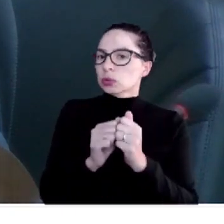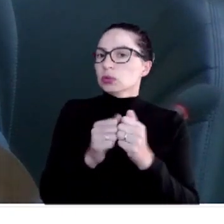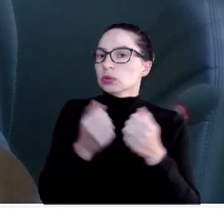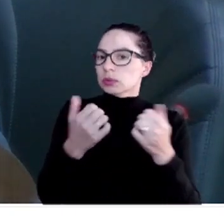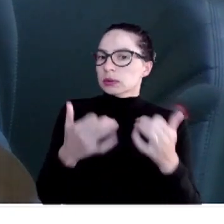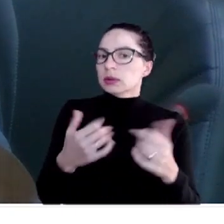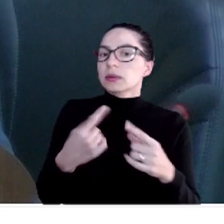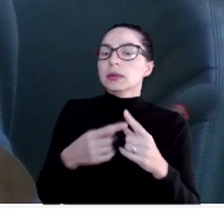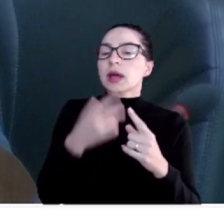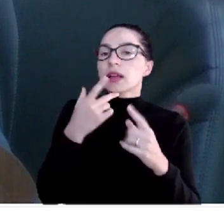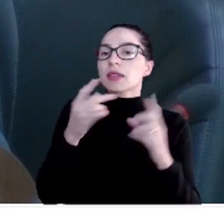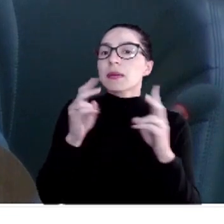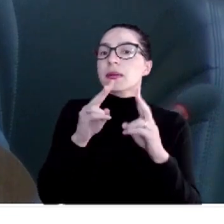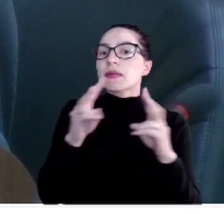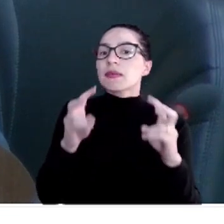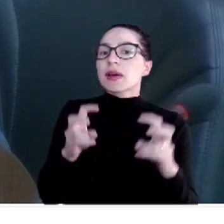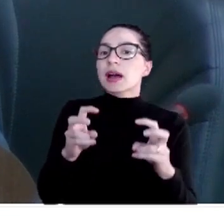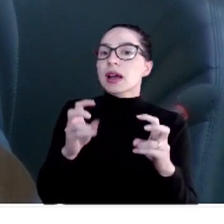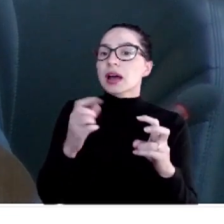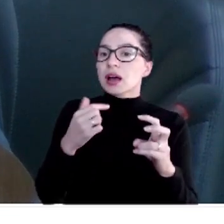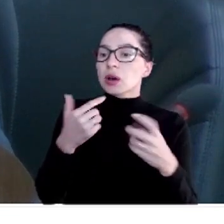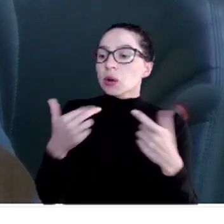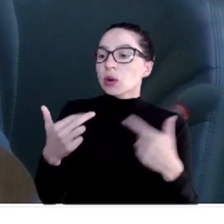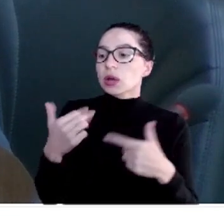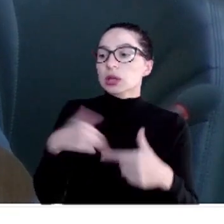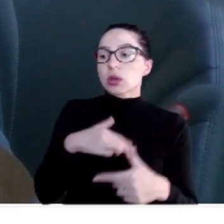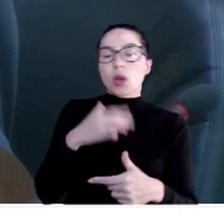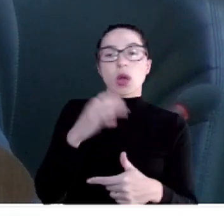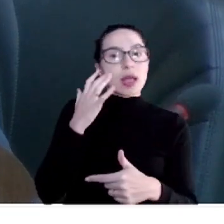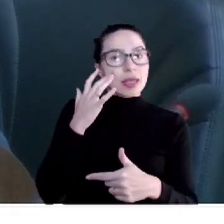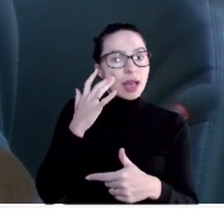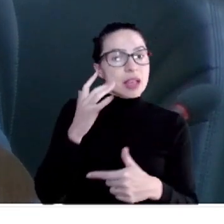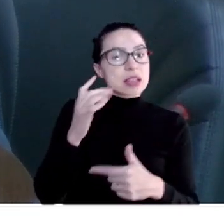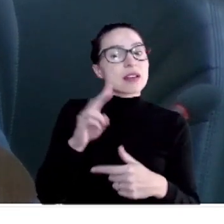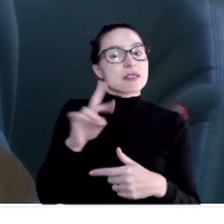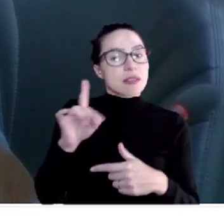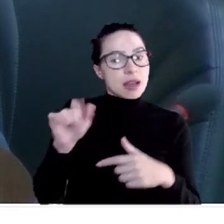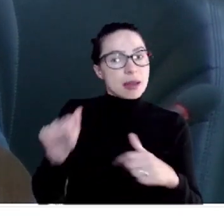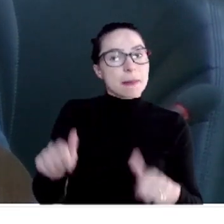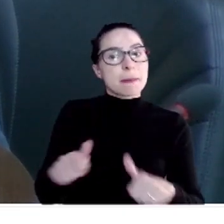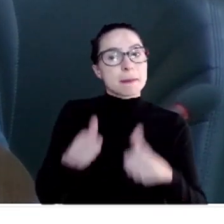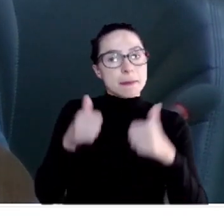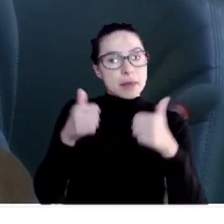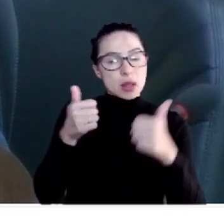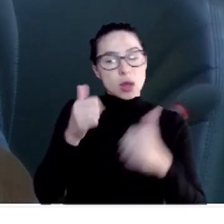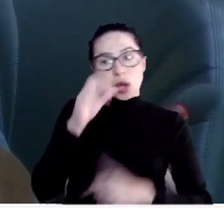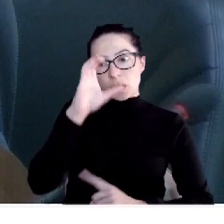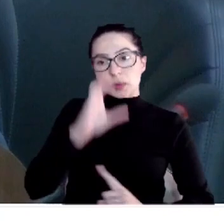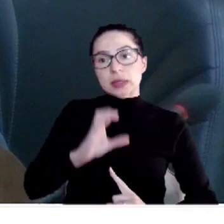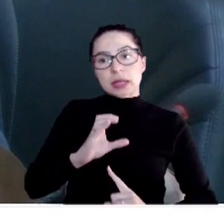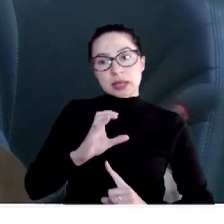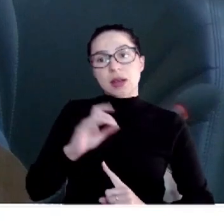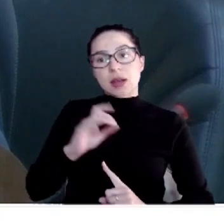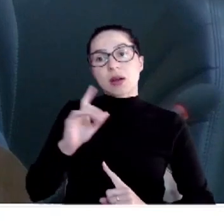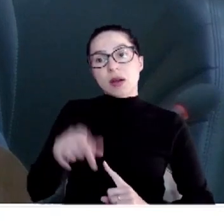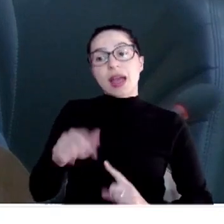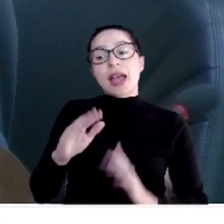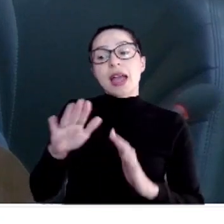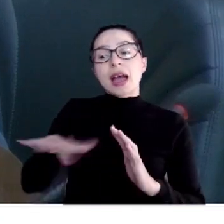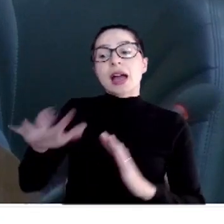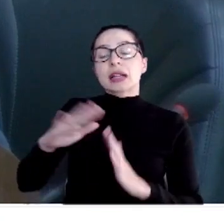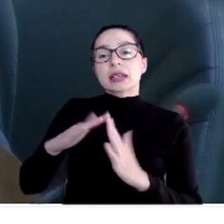de um campo que nós acreditamos que podemos melhorar o cidadão, que é um campo de escola, um campo